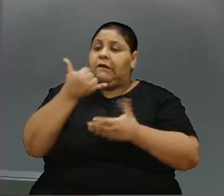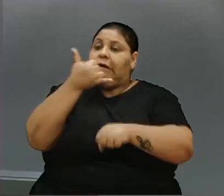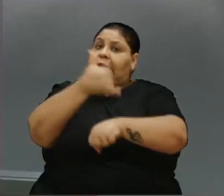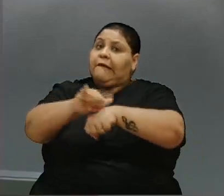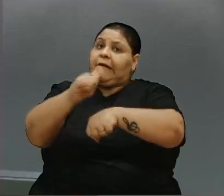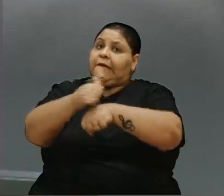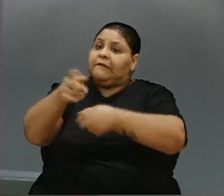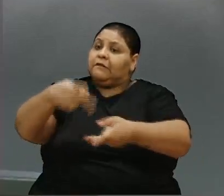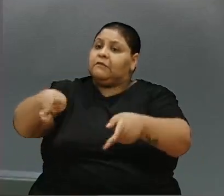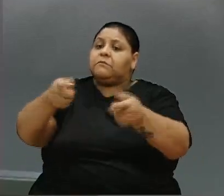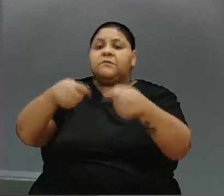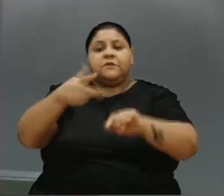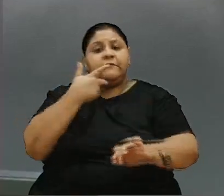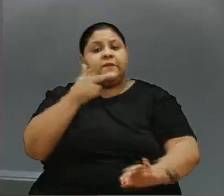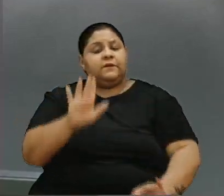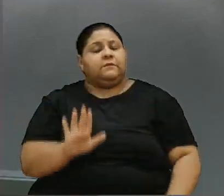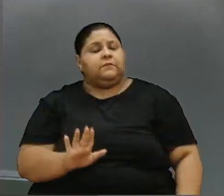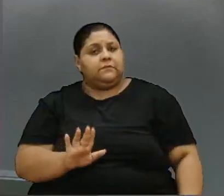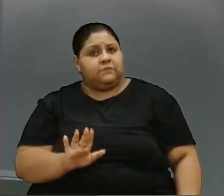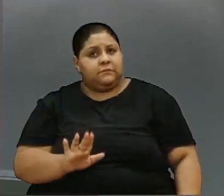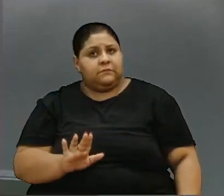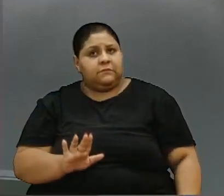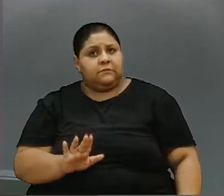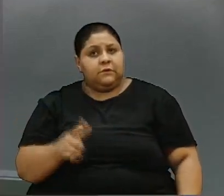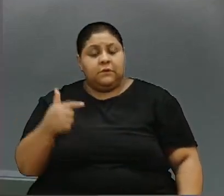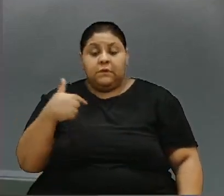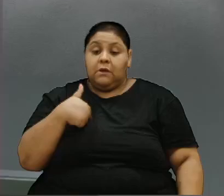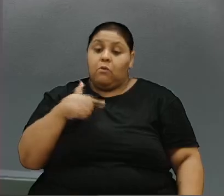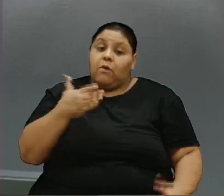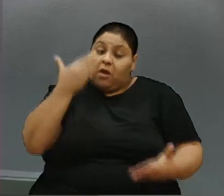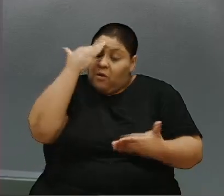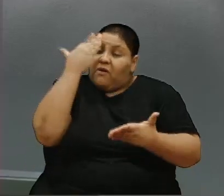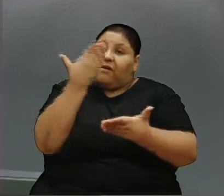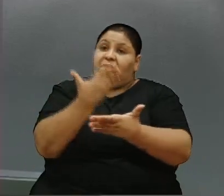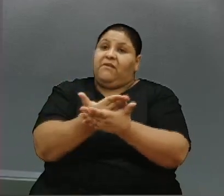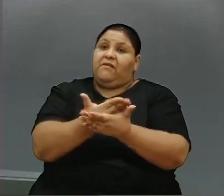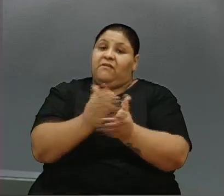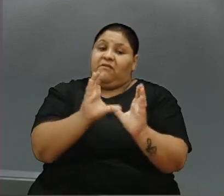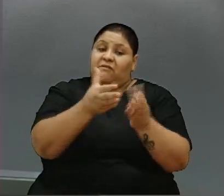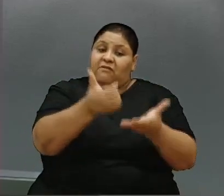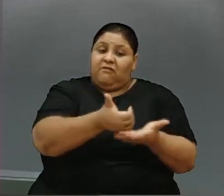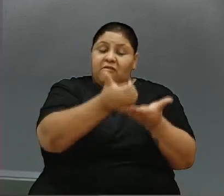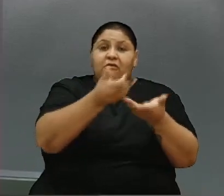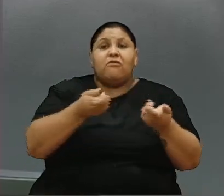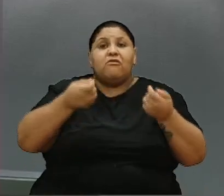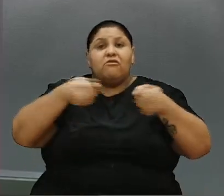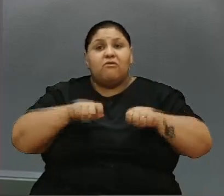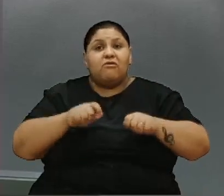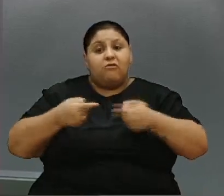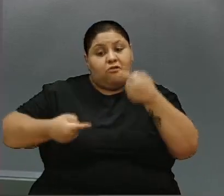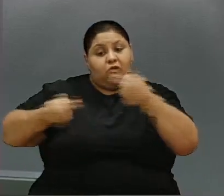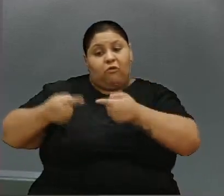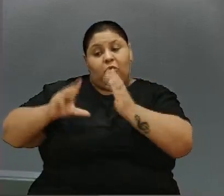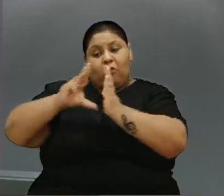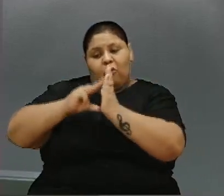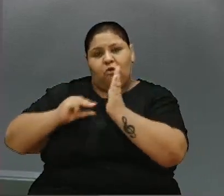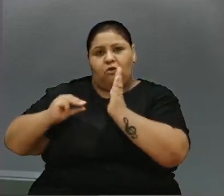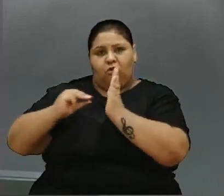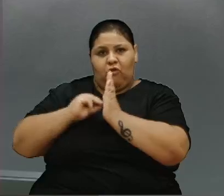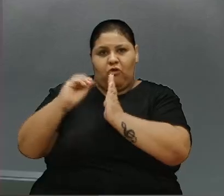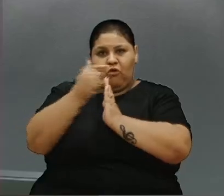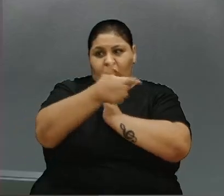aí aqui a gente precisa falar sobre isso. Então, no meu ponto de vista, a frente parlamentar precisa servir para debater o modelo. Na